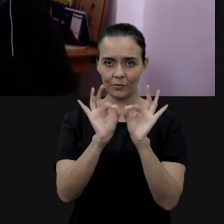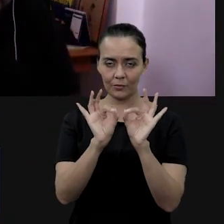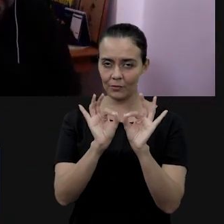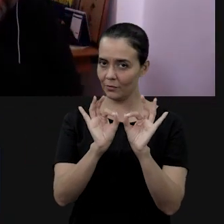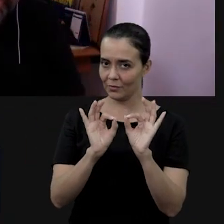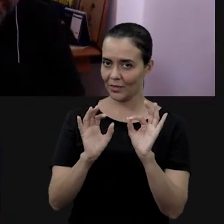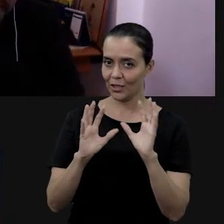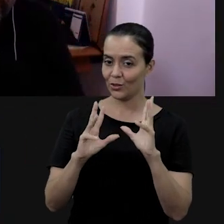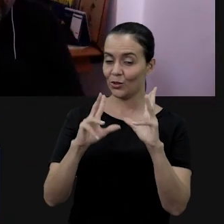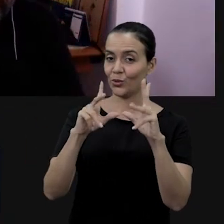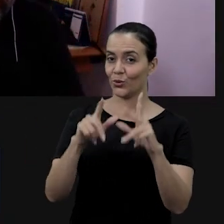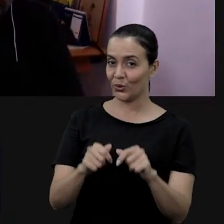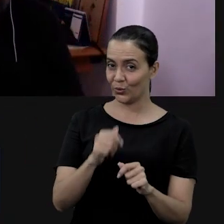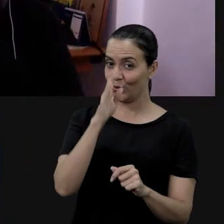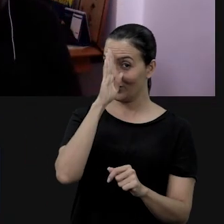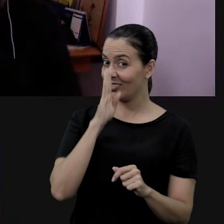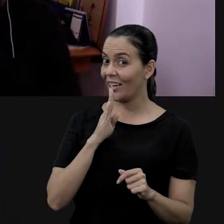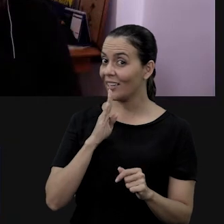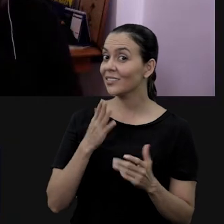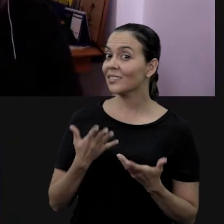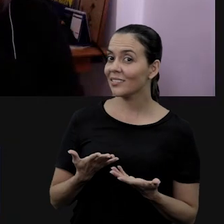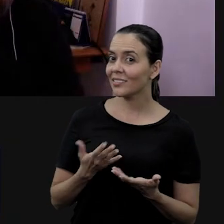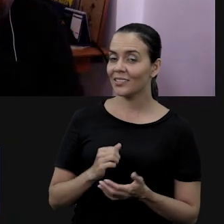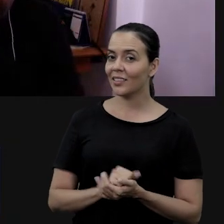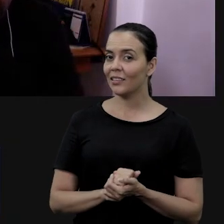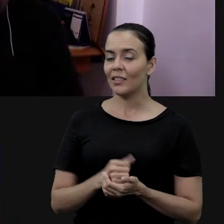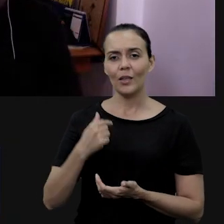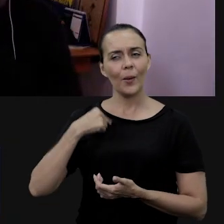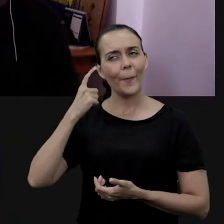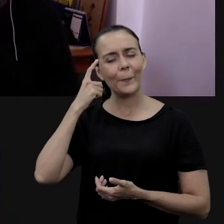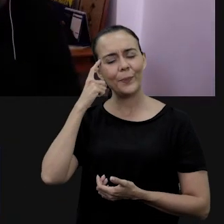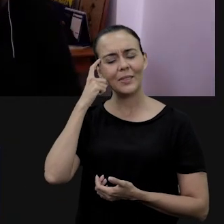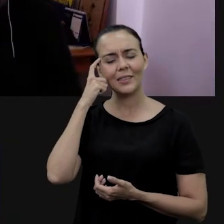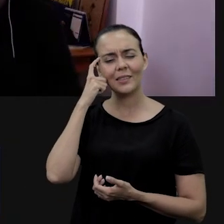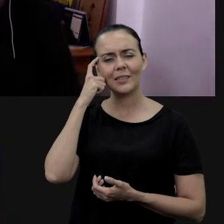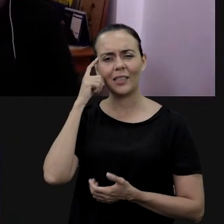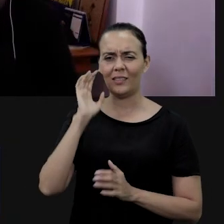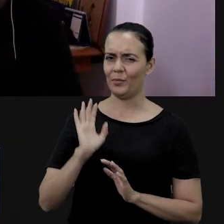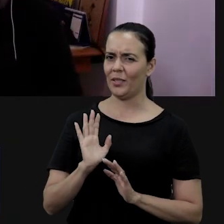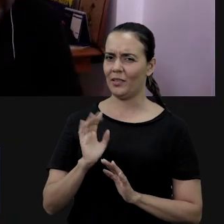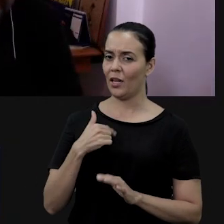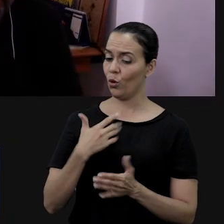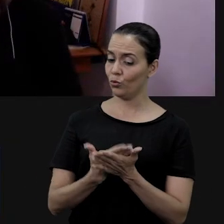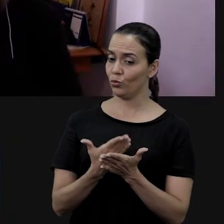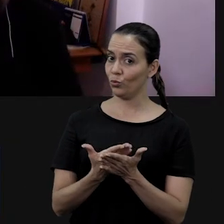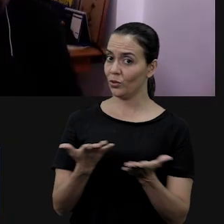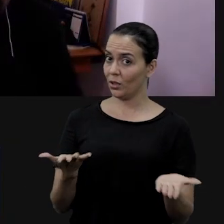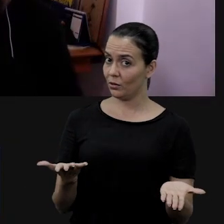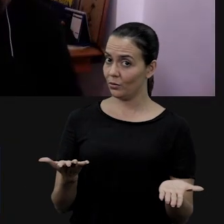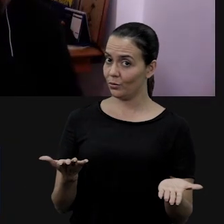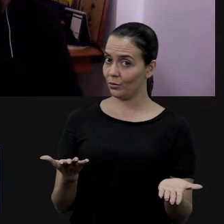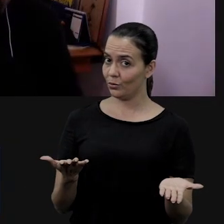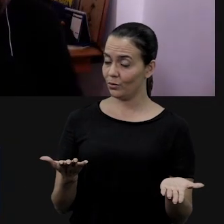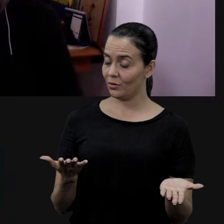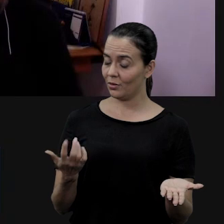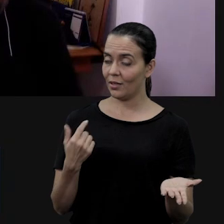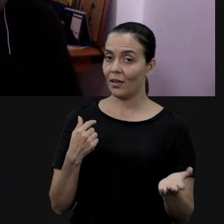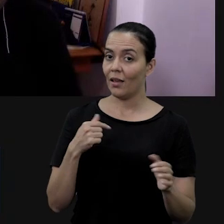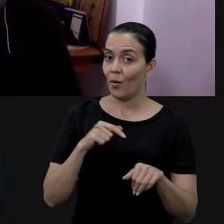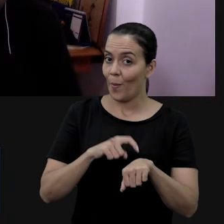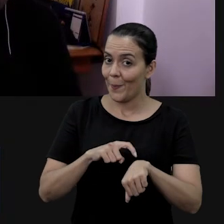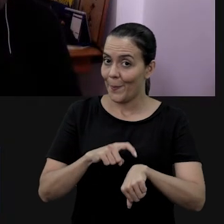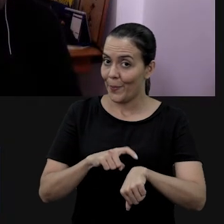tudo não remunerado, né? Imagino. Tudo na base do. Eu pensei, eu tô aqui estudando, esse momento,